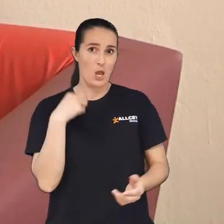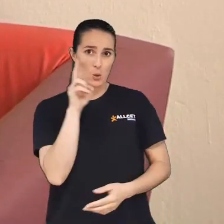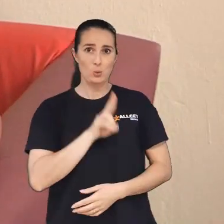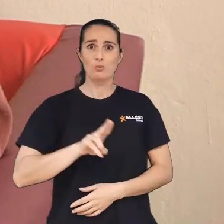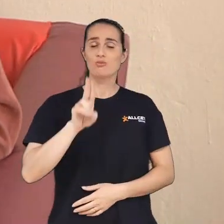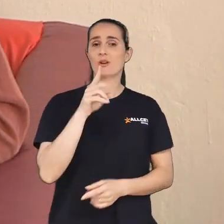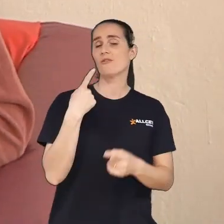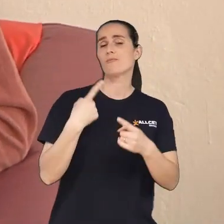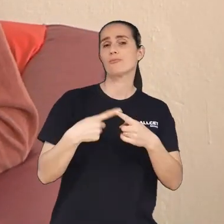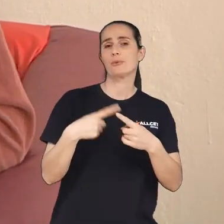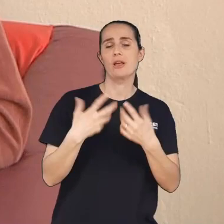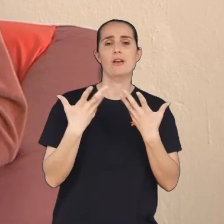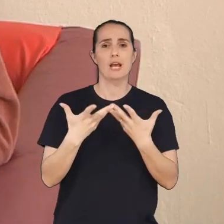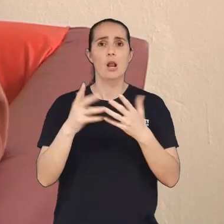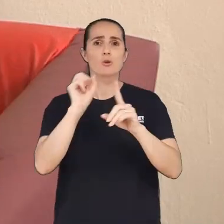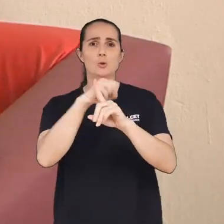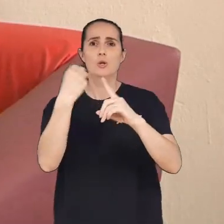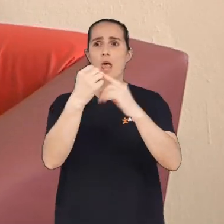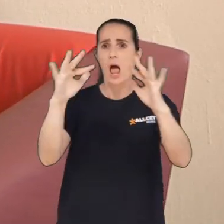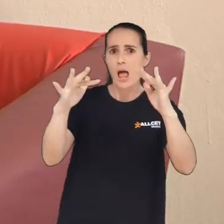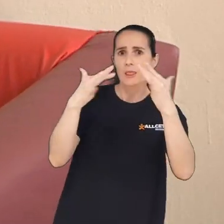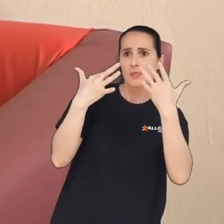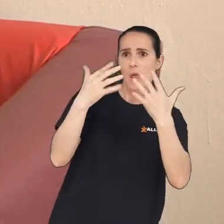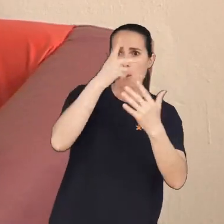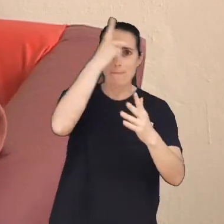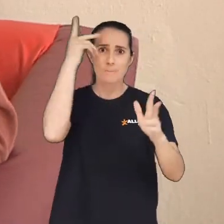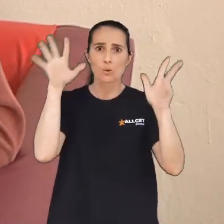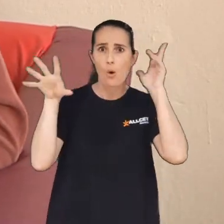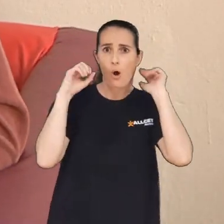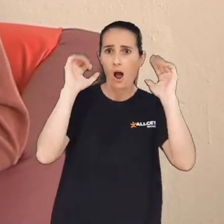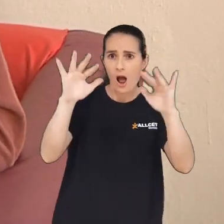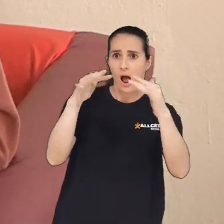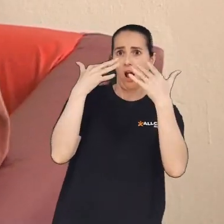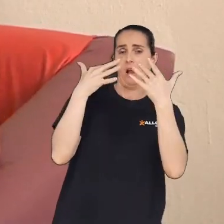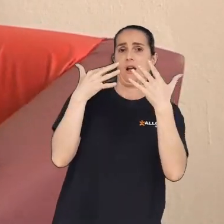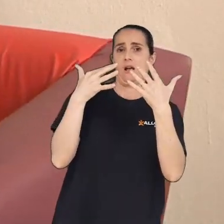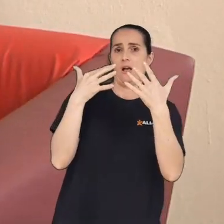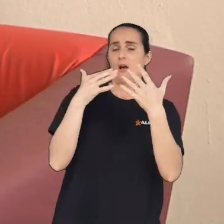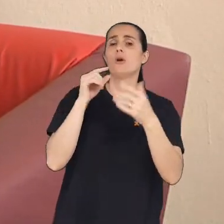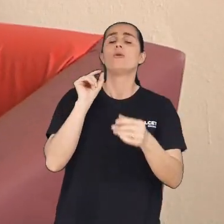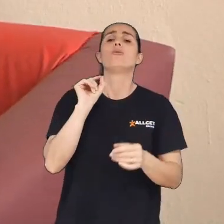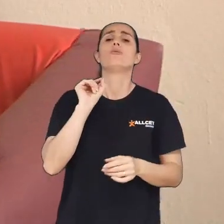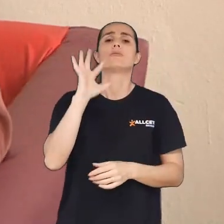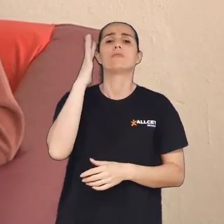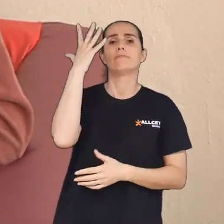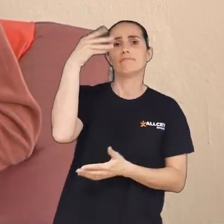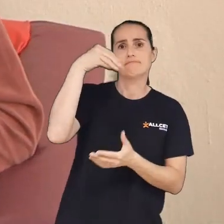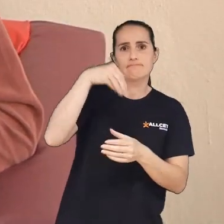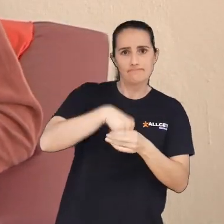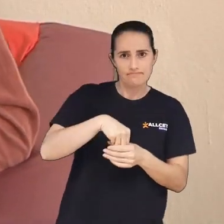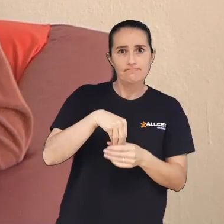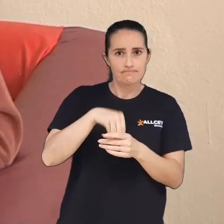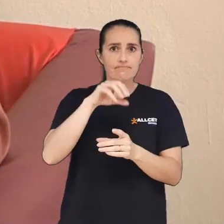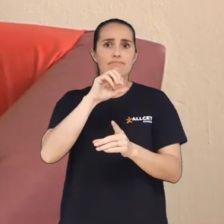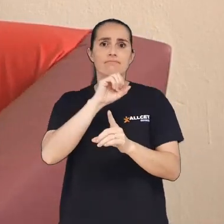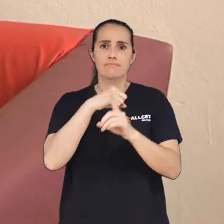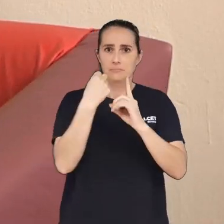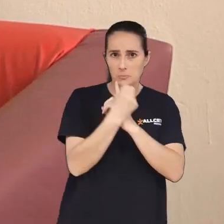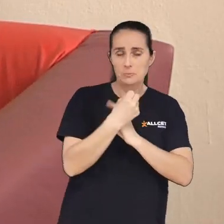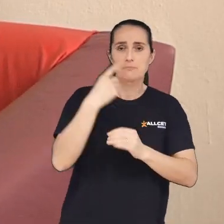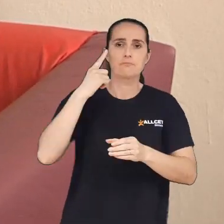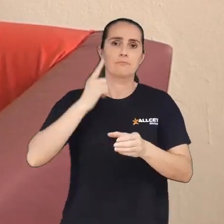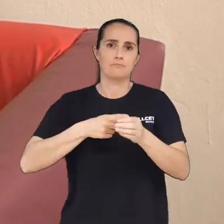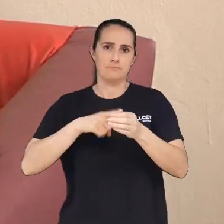a atenção da sociedade, chamar a atenção dos ouvintes para situações que acontecem na